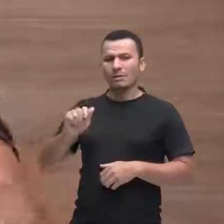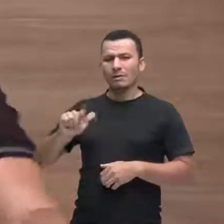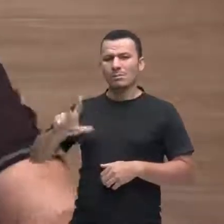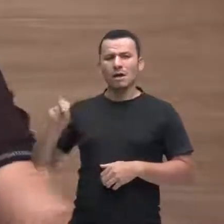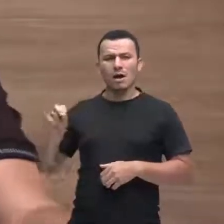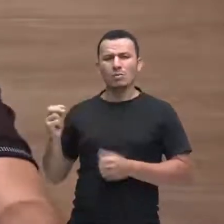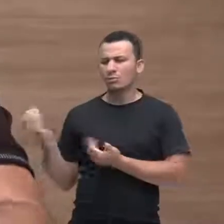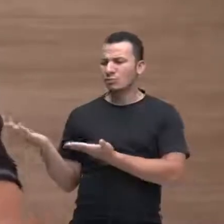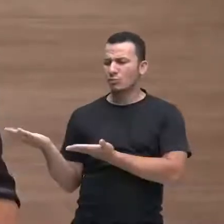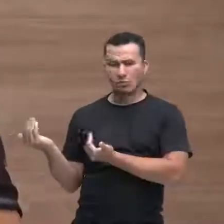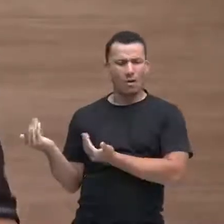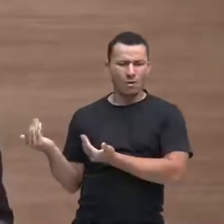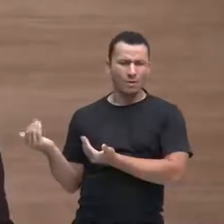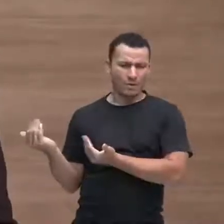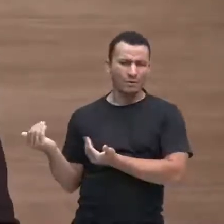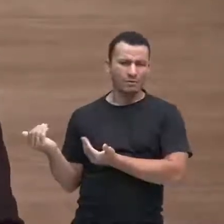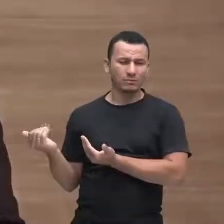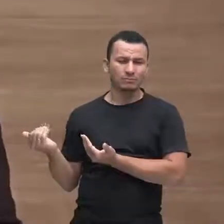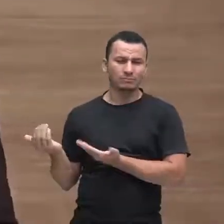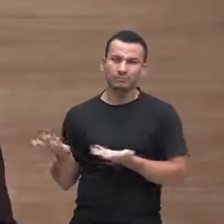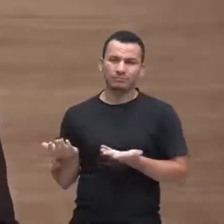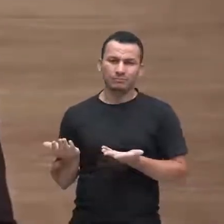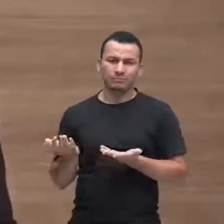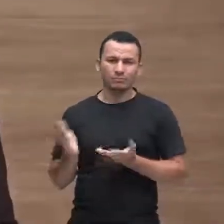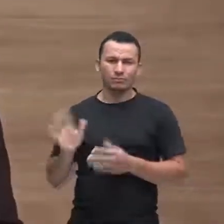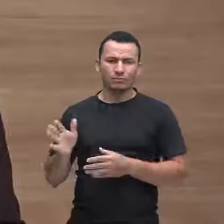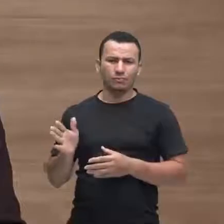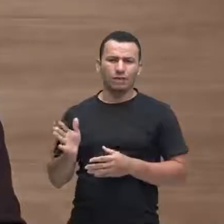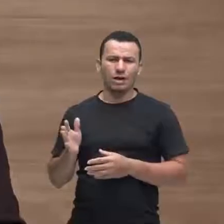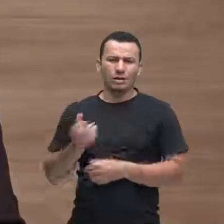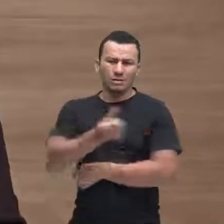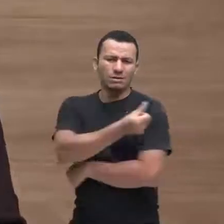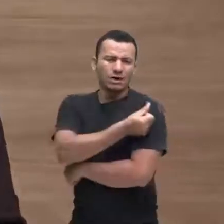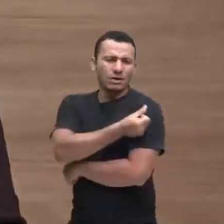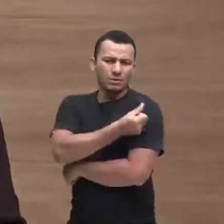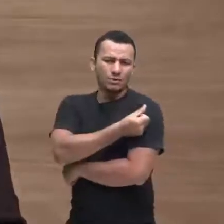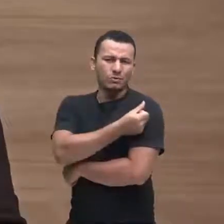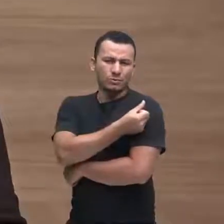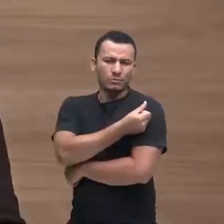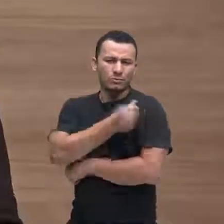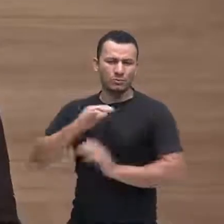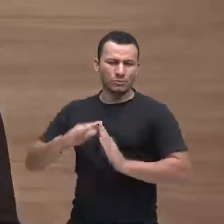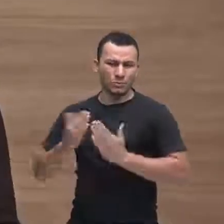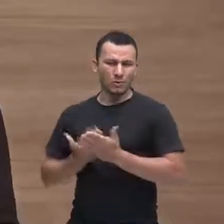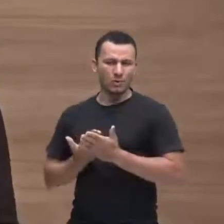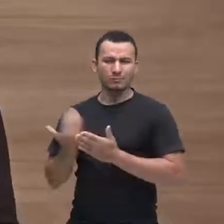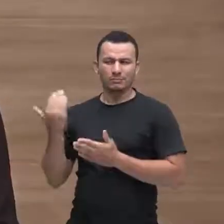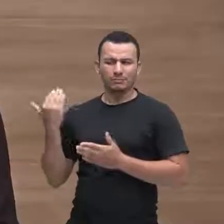um adolescente, no caso, já estavam na 6ª série, à época,